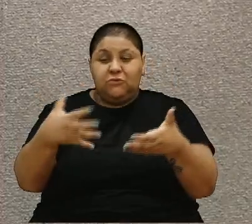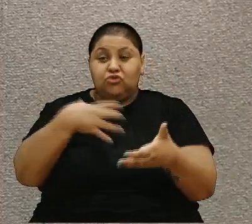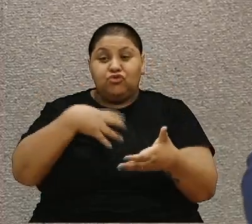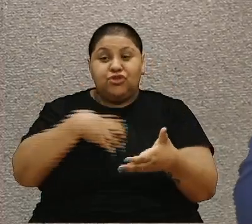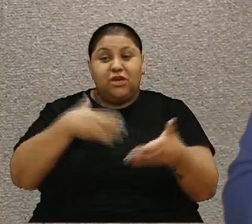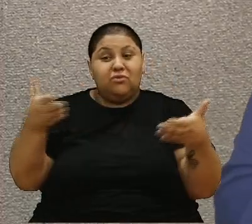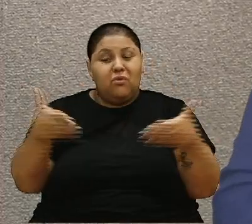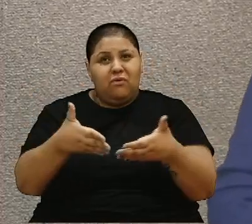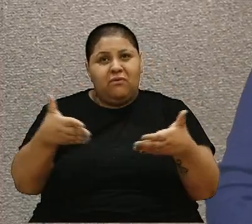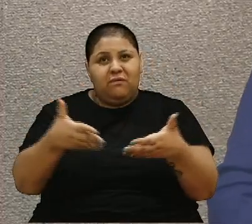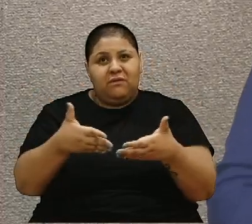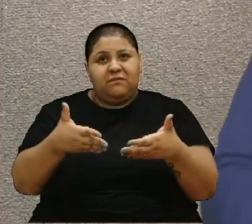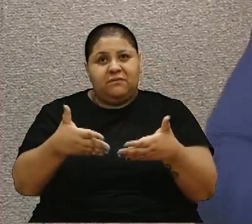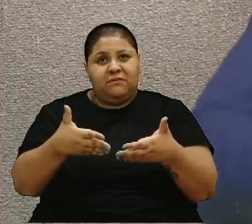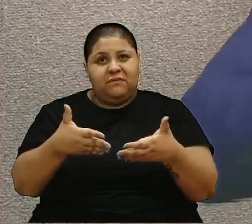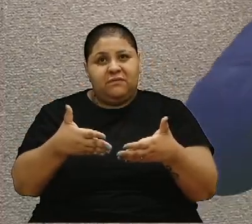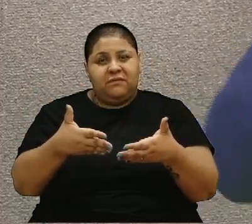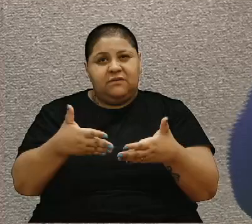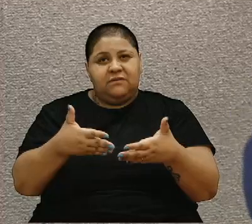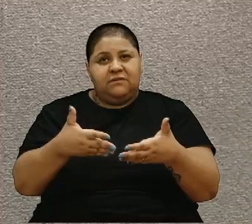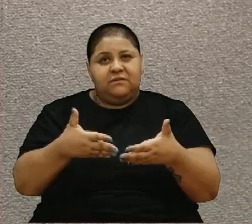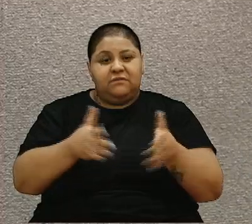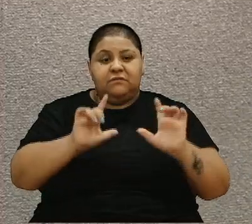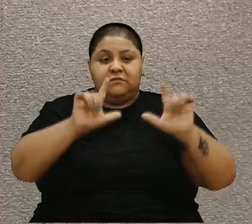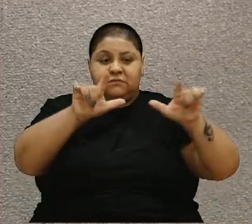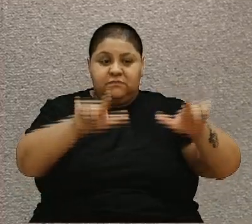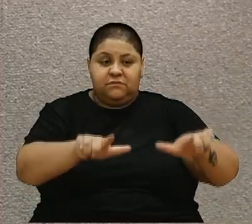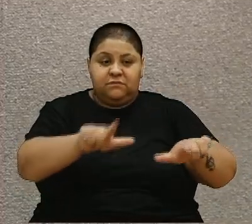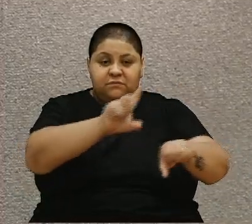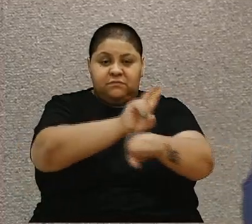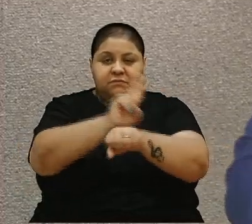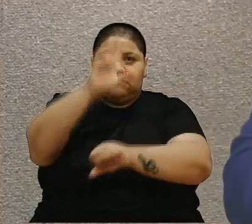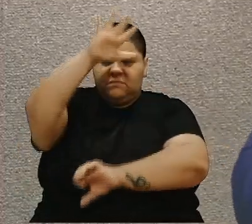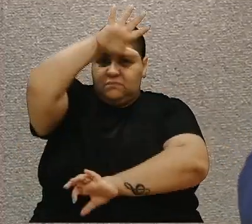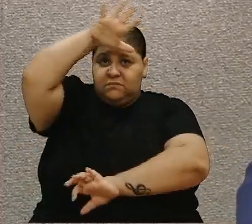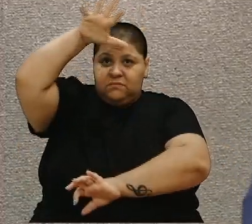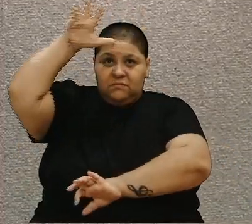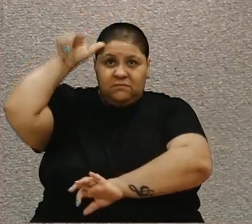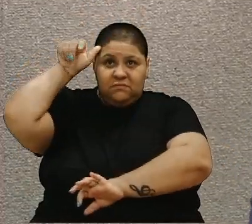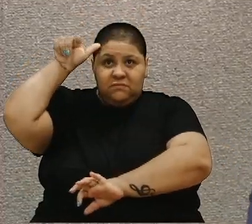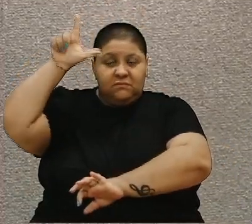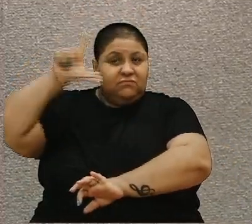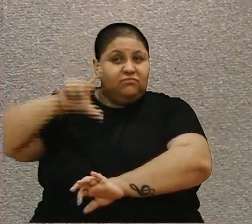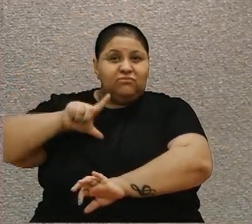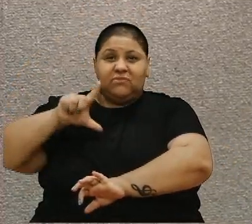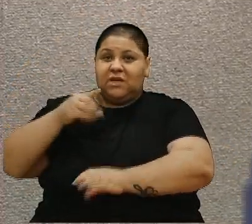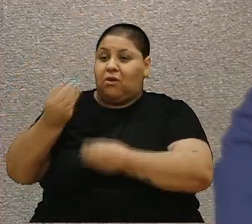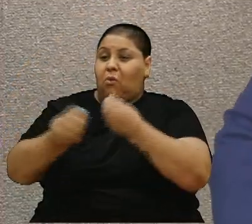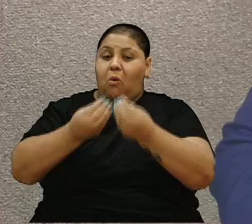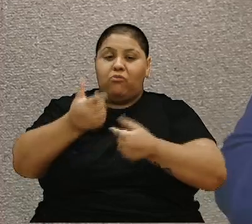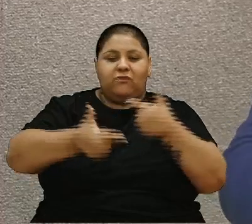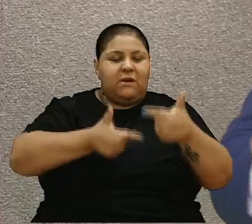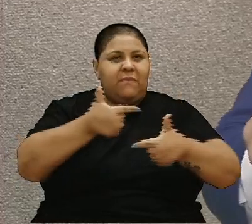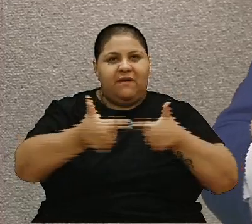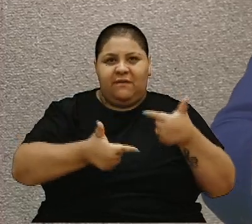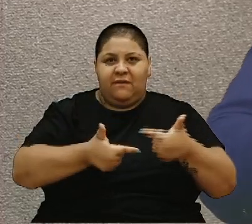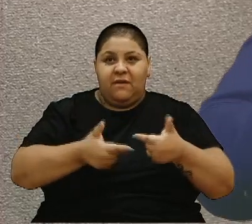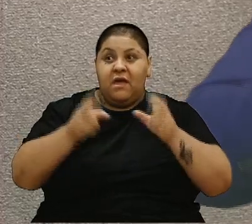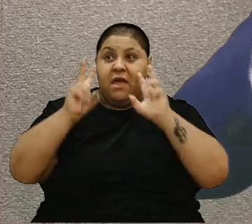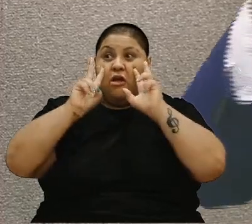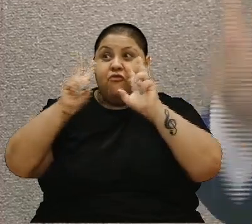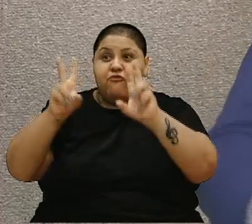hoje, especificamente, o local da Guarda Municipal está insalubre. Então, eu vejo todos os